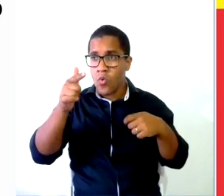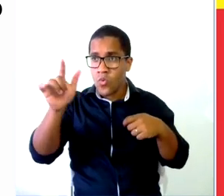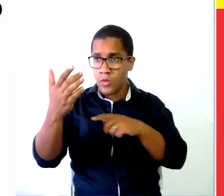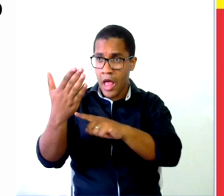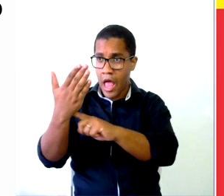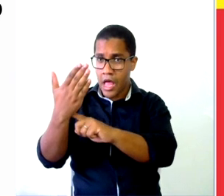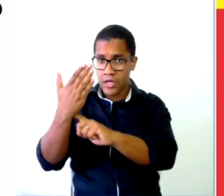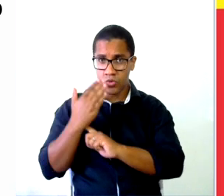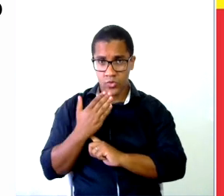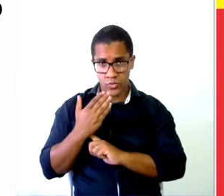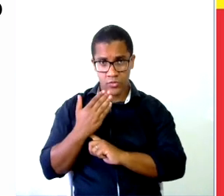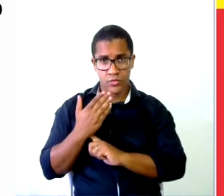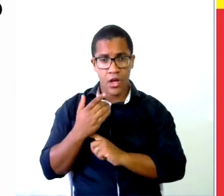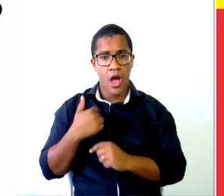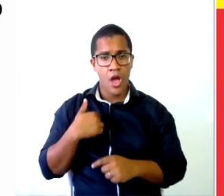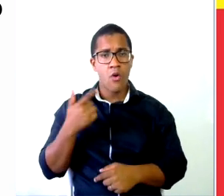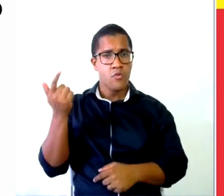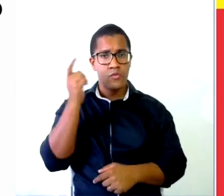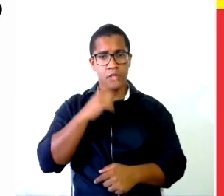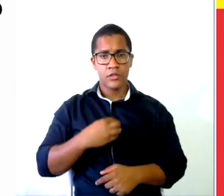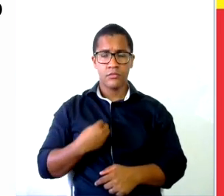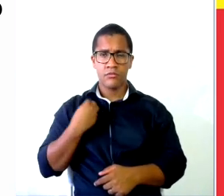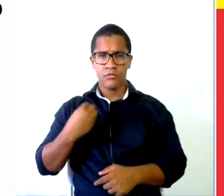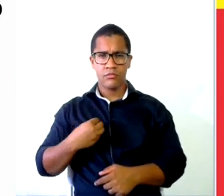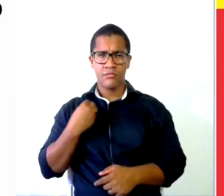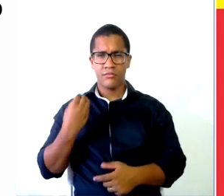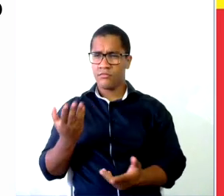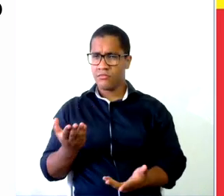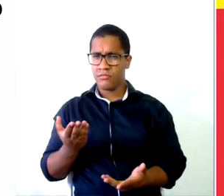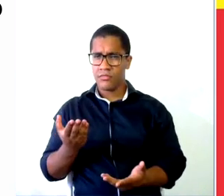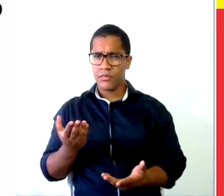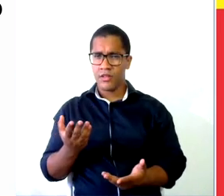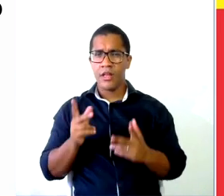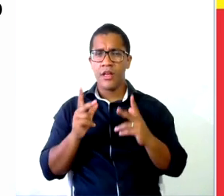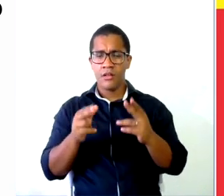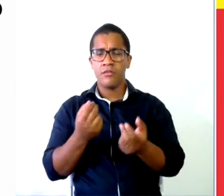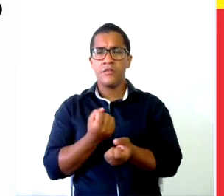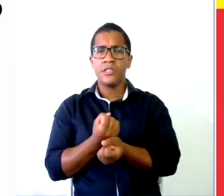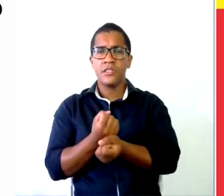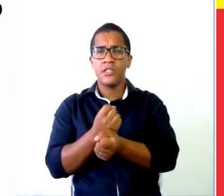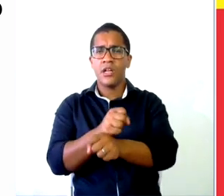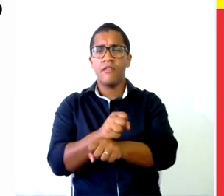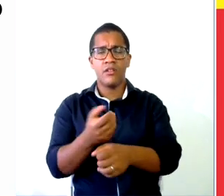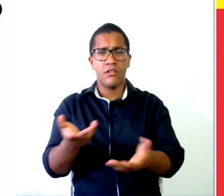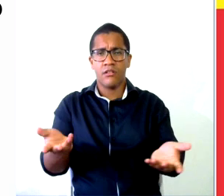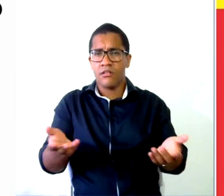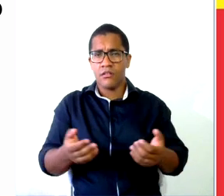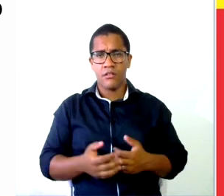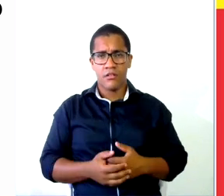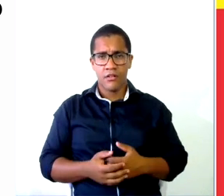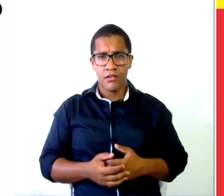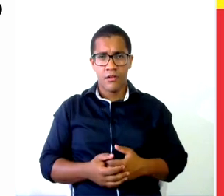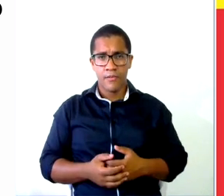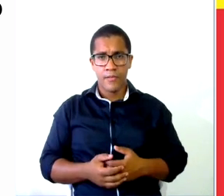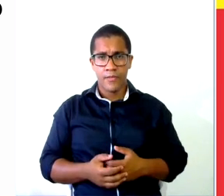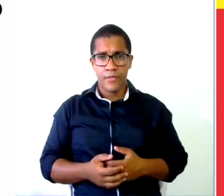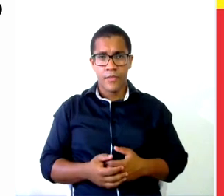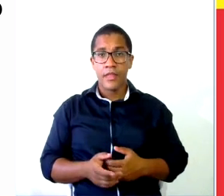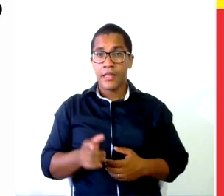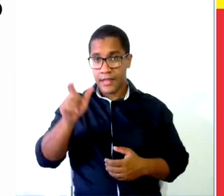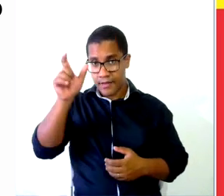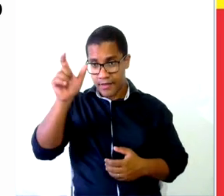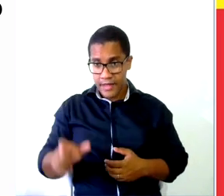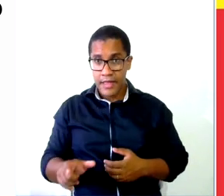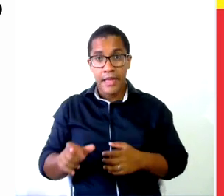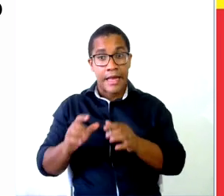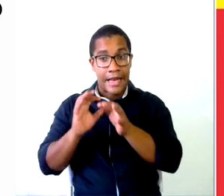outro para ter a subsistência era uma escravidão intolerável. Então, o homem